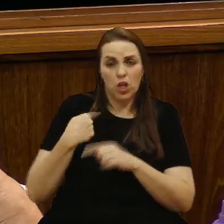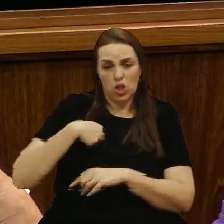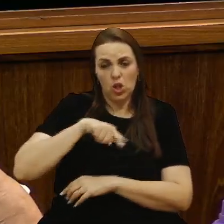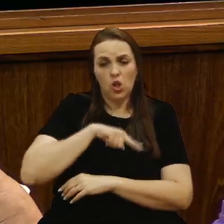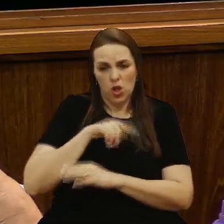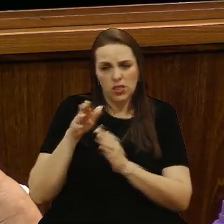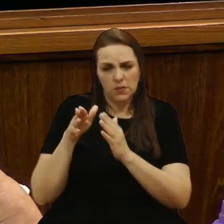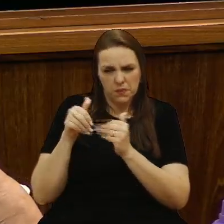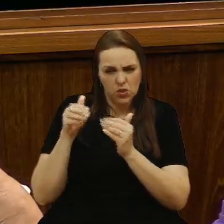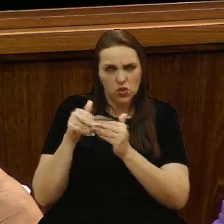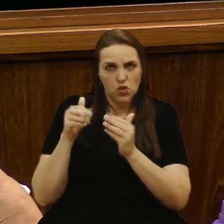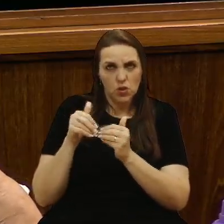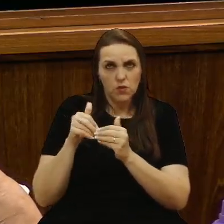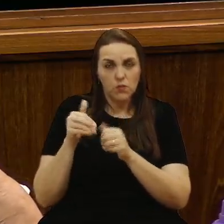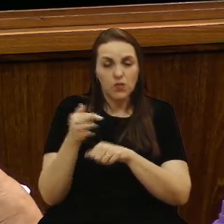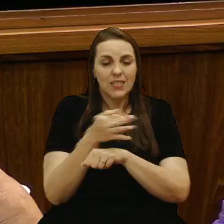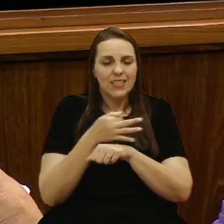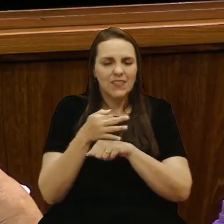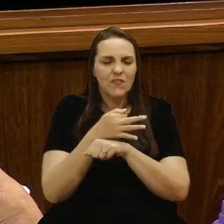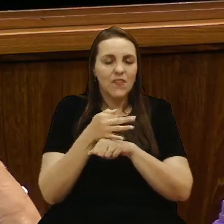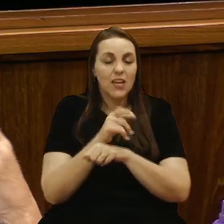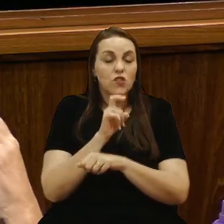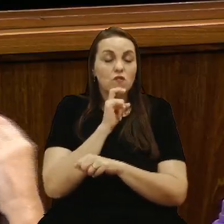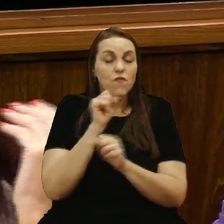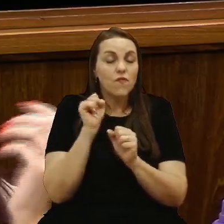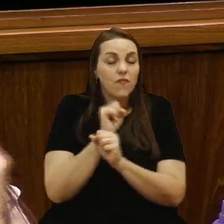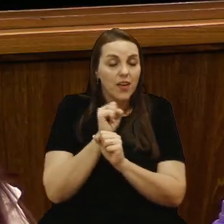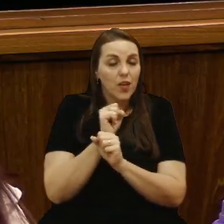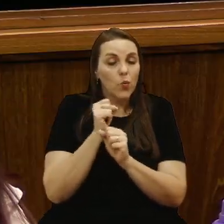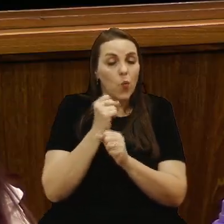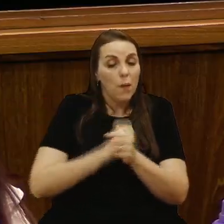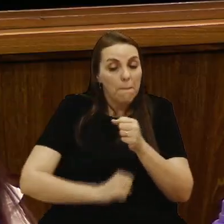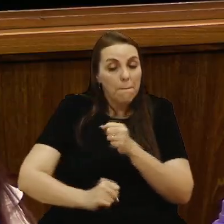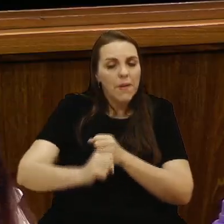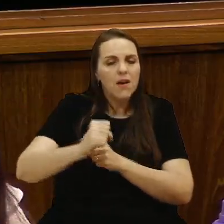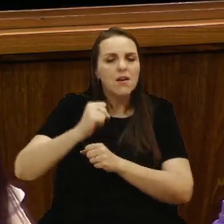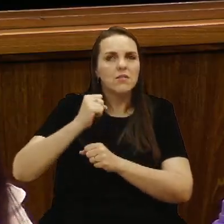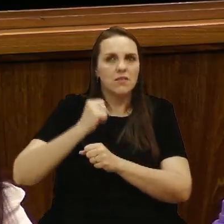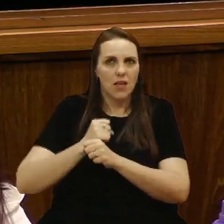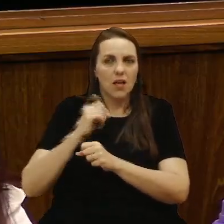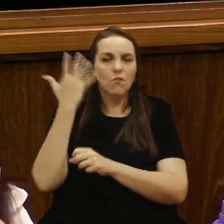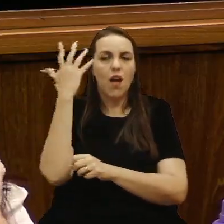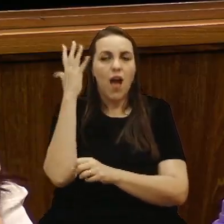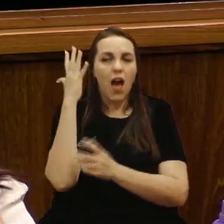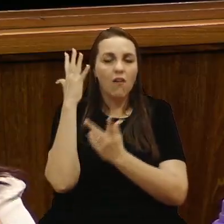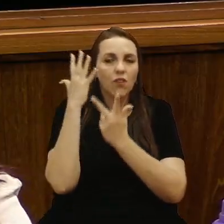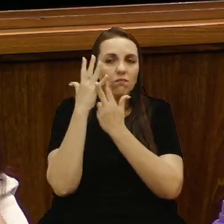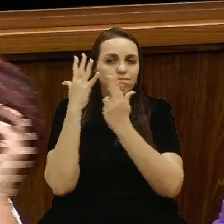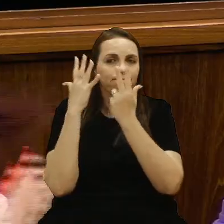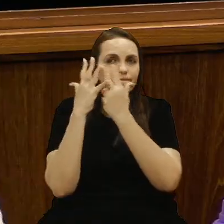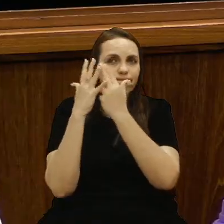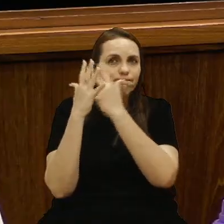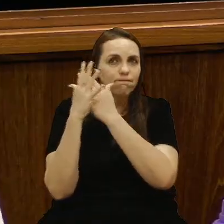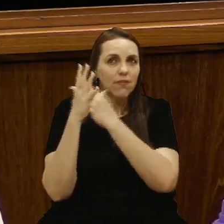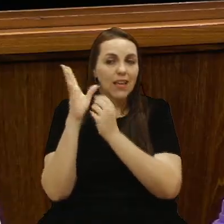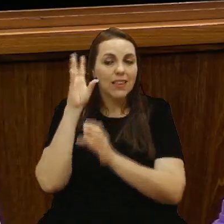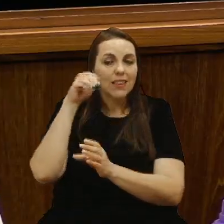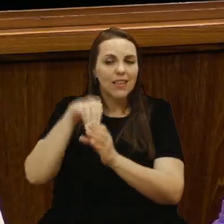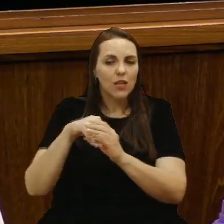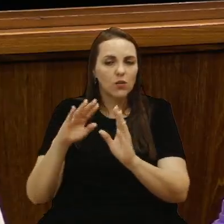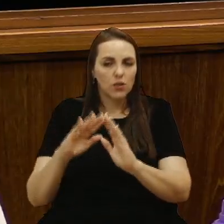solicitou, nas férias de inverno do ano passado, uma poda de árvore dentro de uma